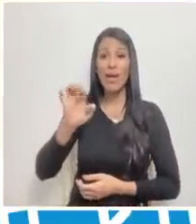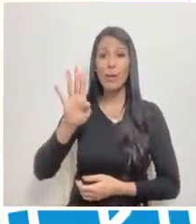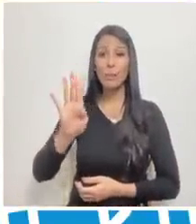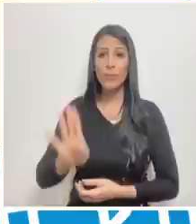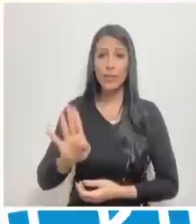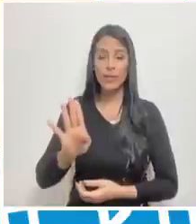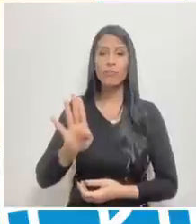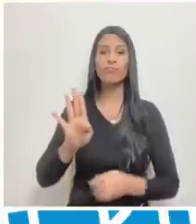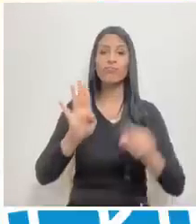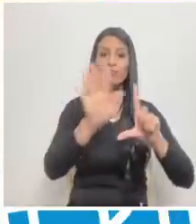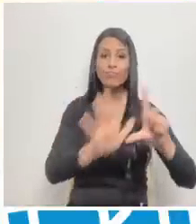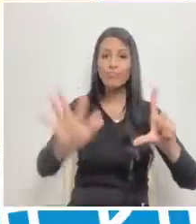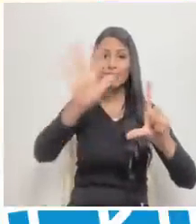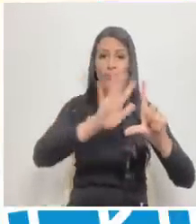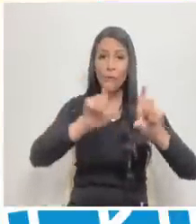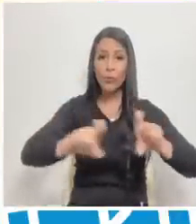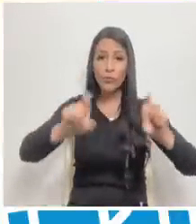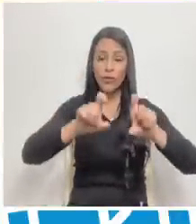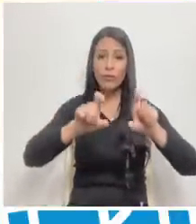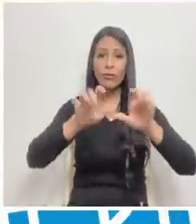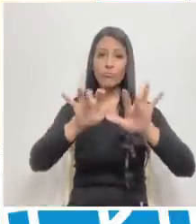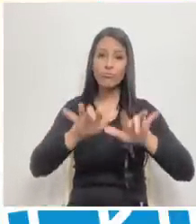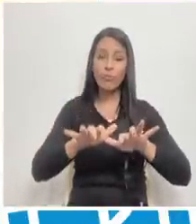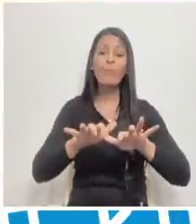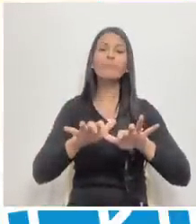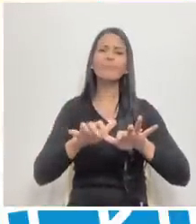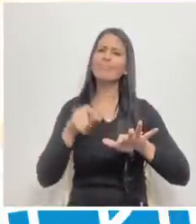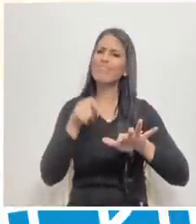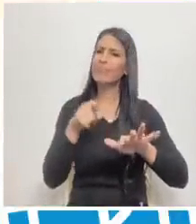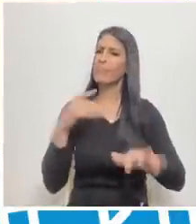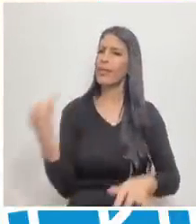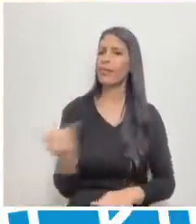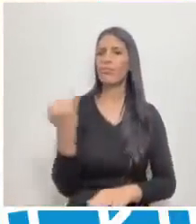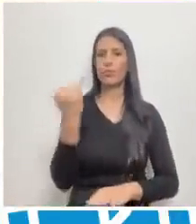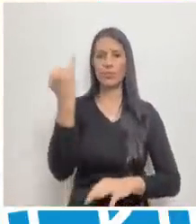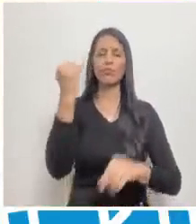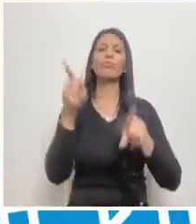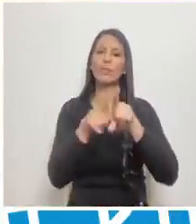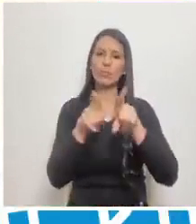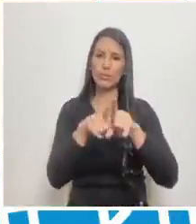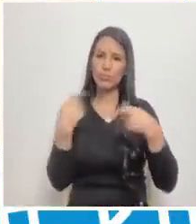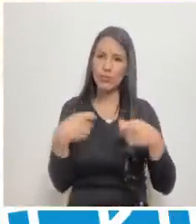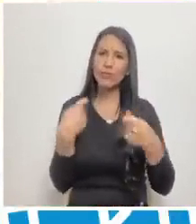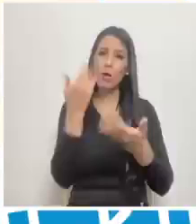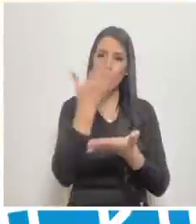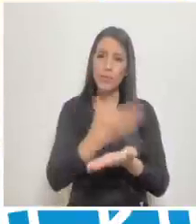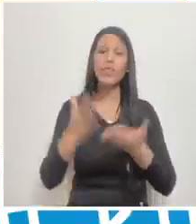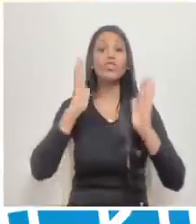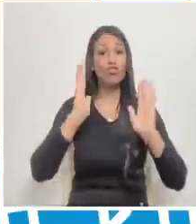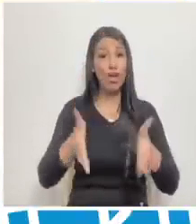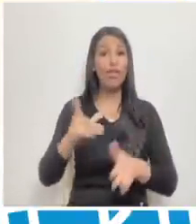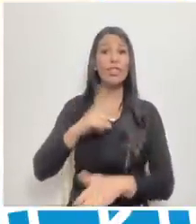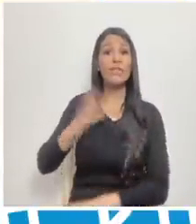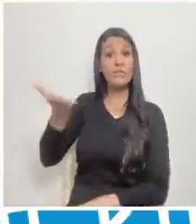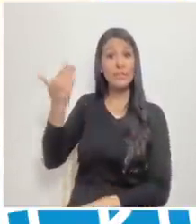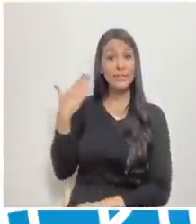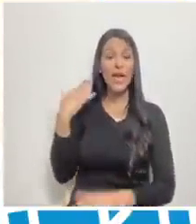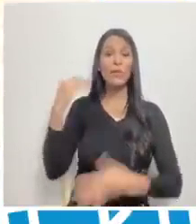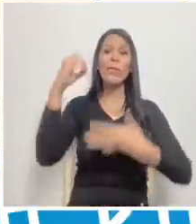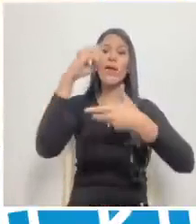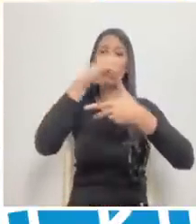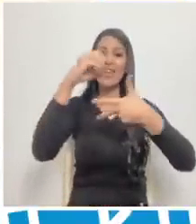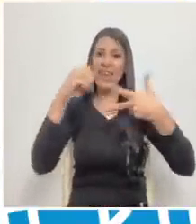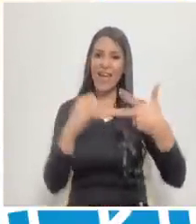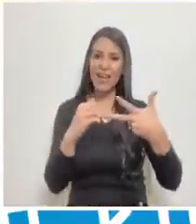medida importantíssima para a gente começar. Houve um Enem digital, houve agora um